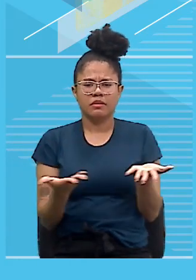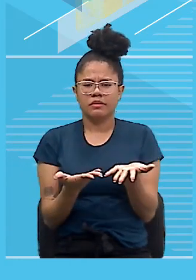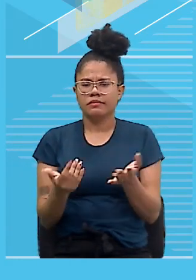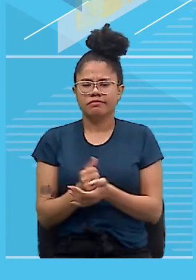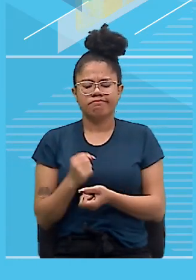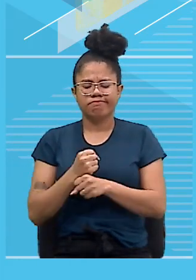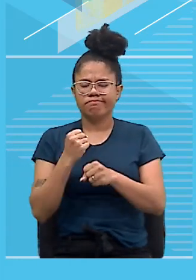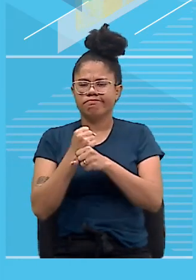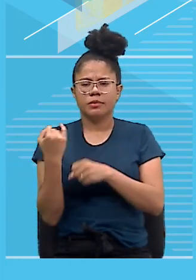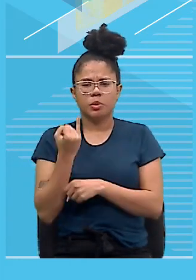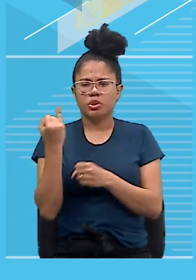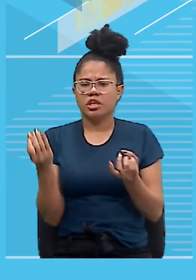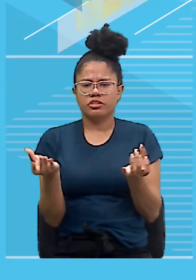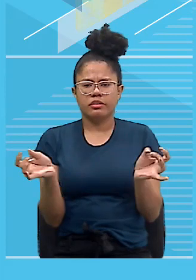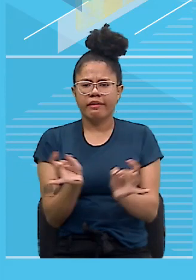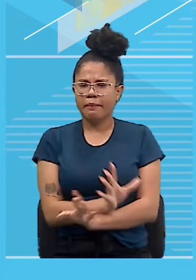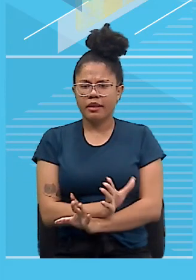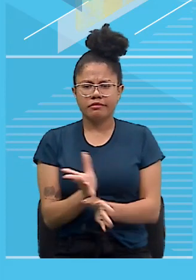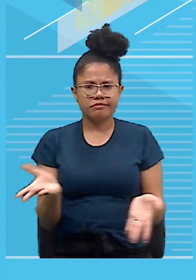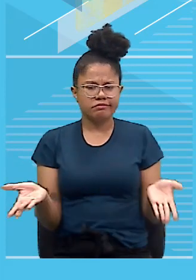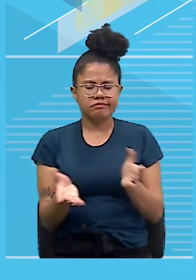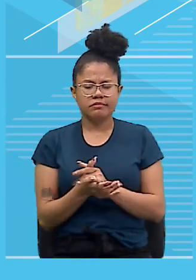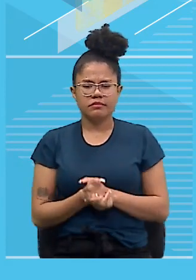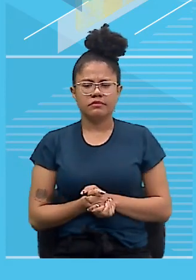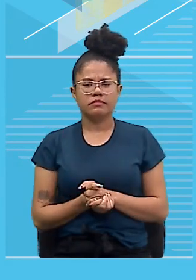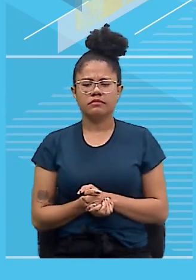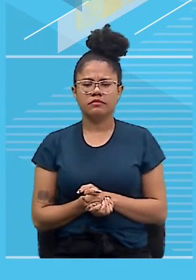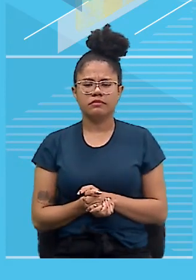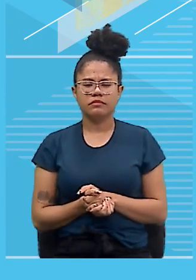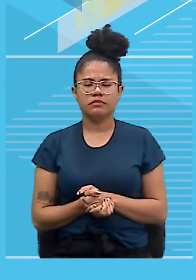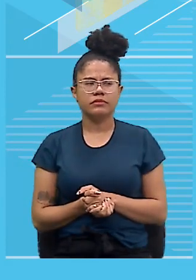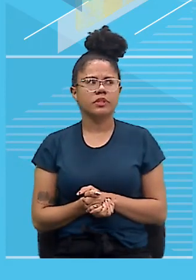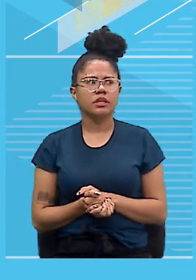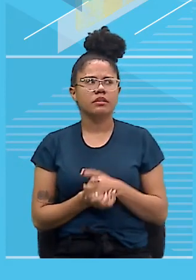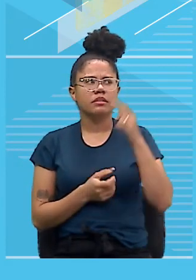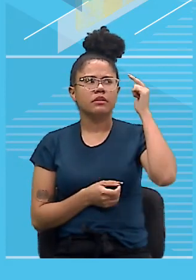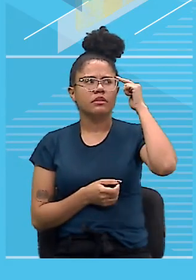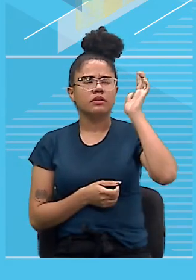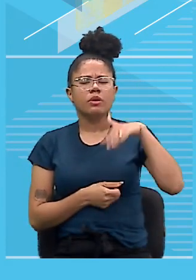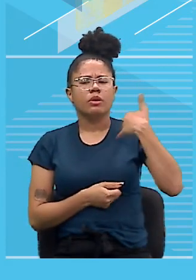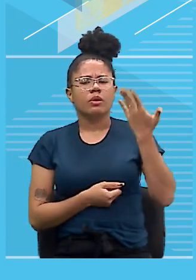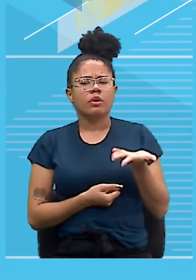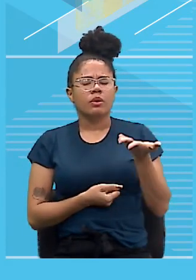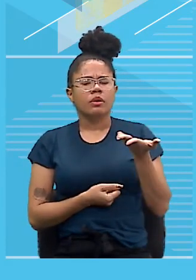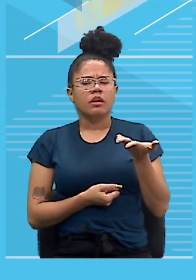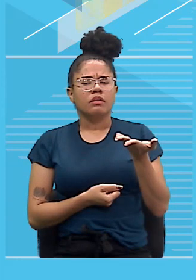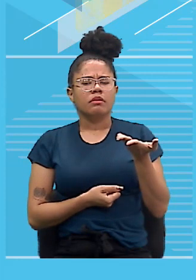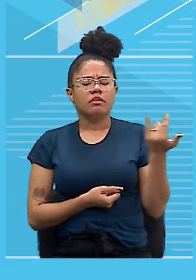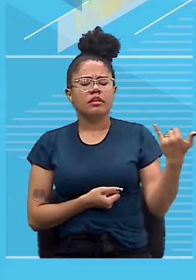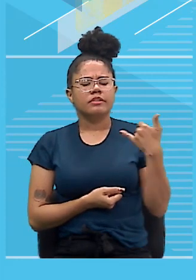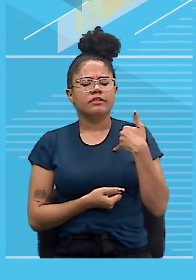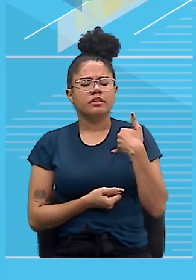tão importante e acabaram com a barragem deixa eu ver qual foi a outra que me falaram rapaz